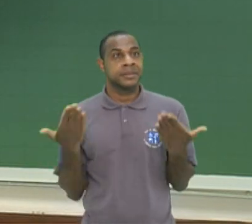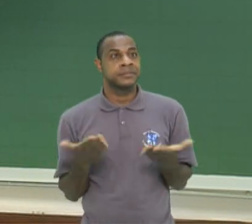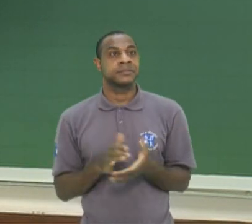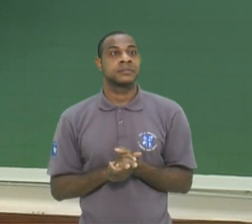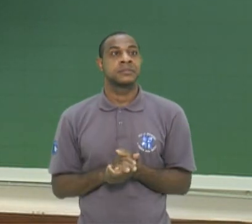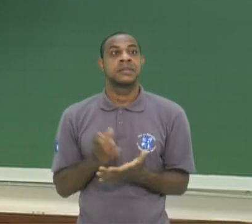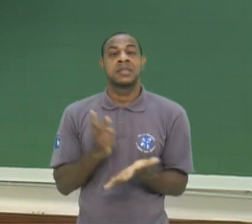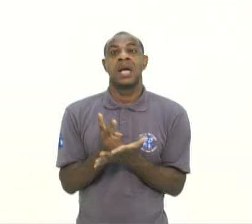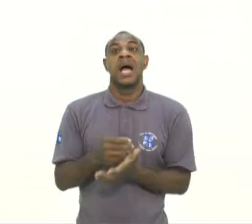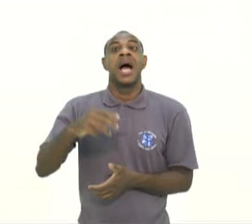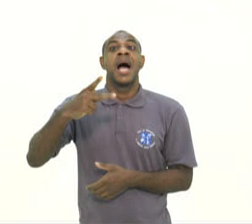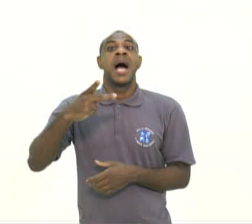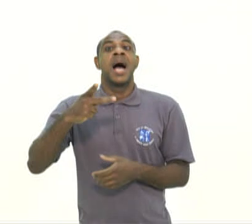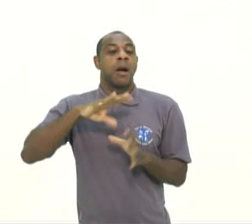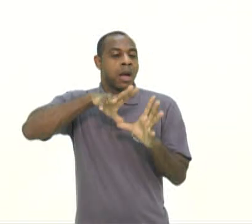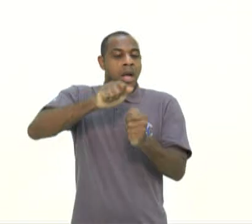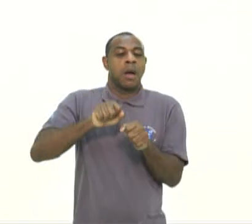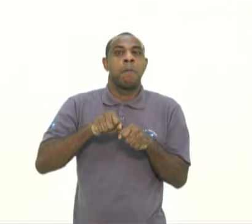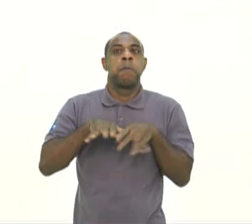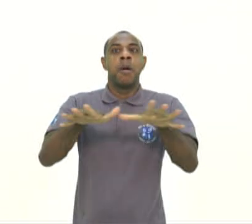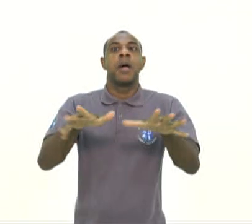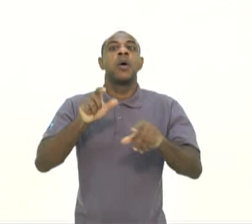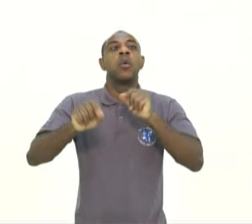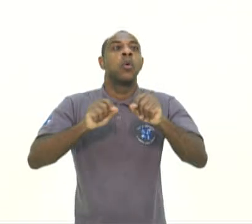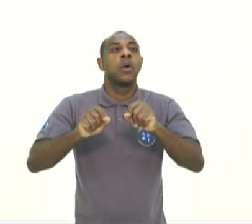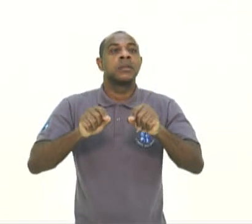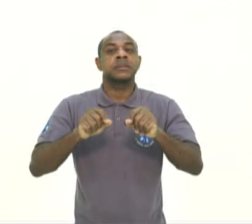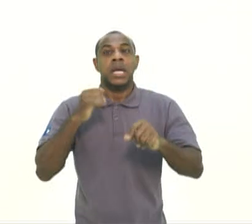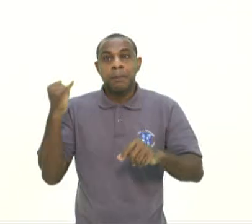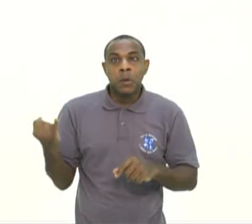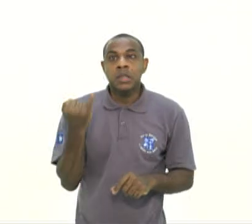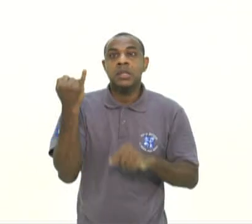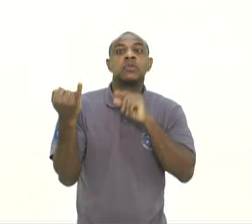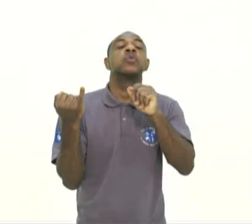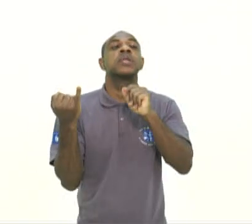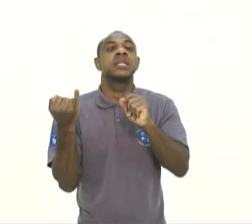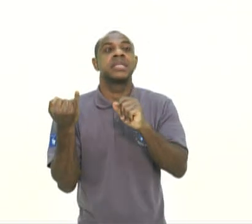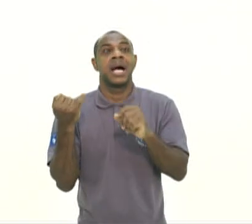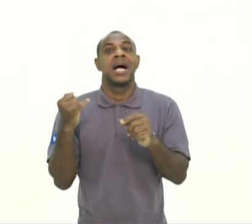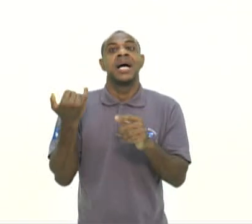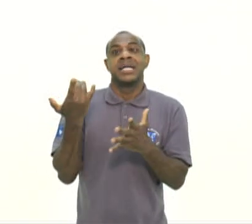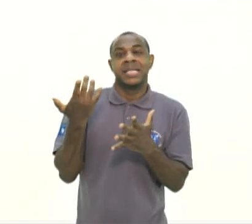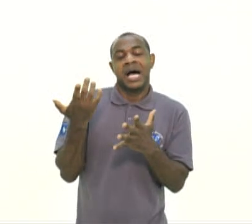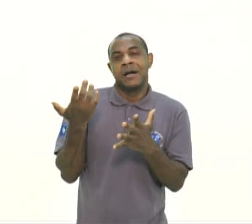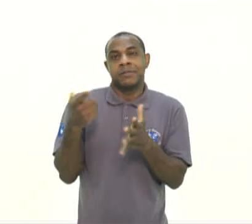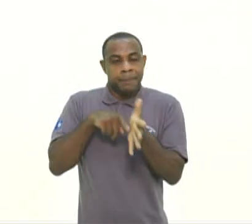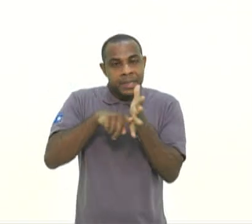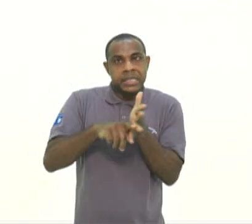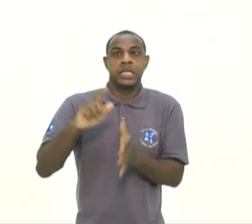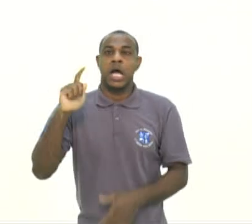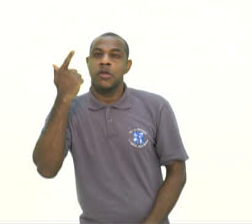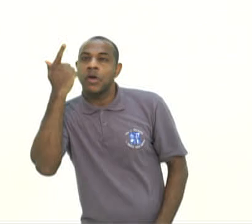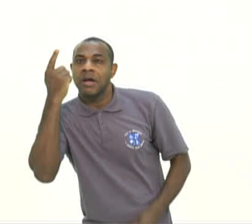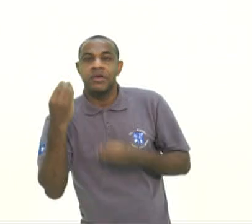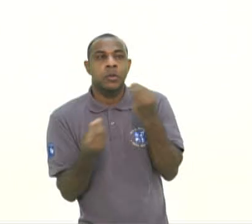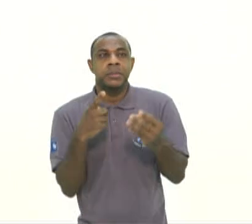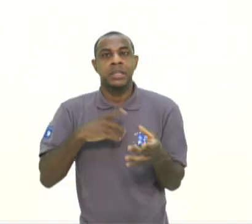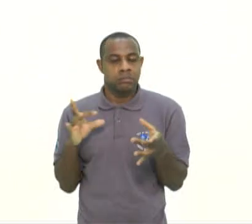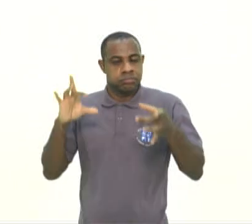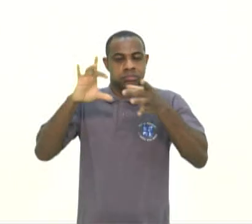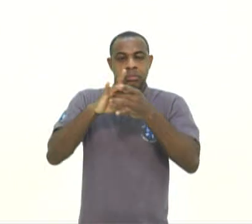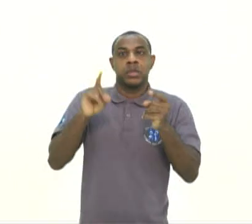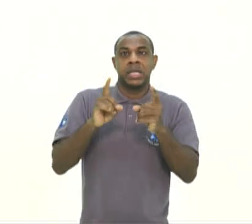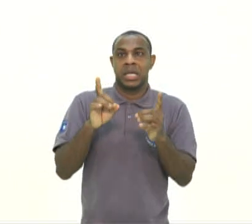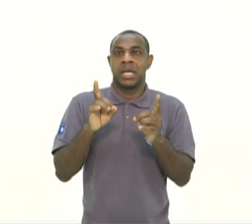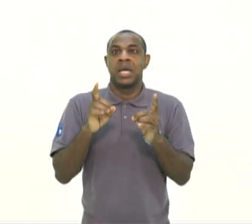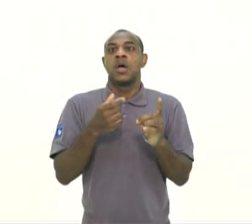as pandemias, elas potencializam a importância da ciência geográfica porque evidenciam a relação entre o